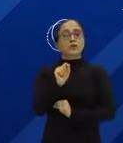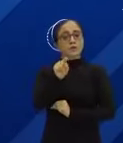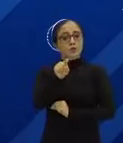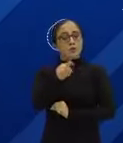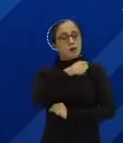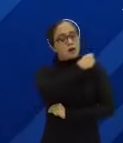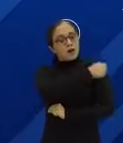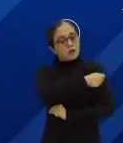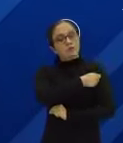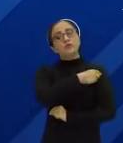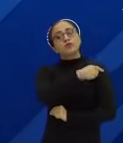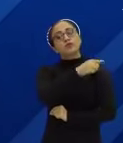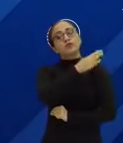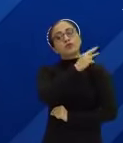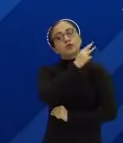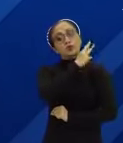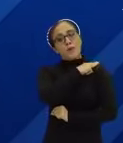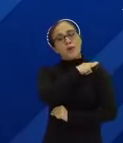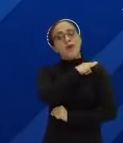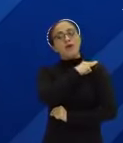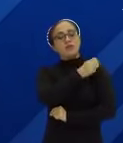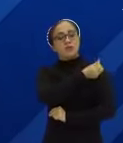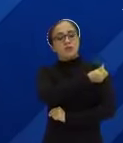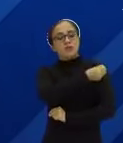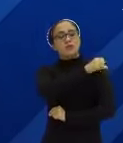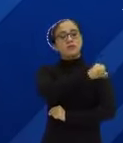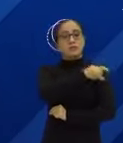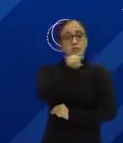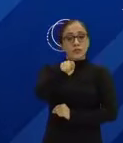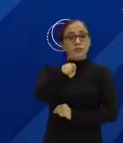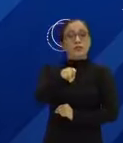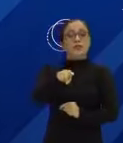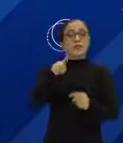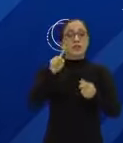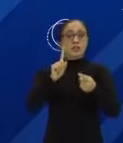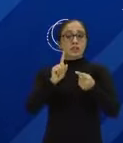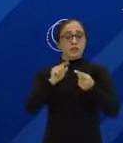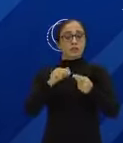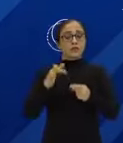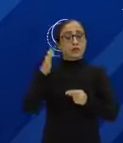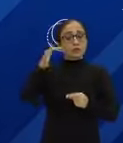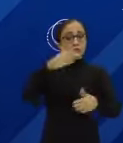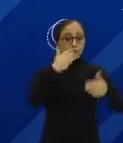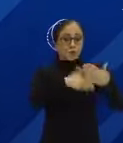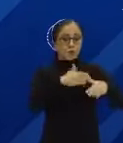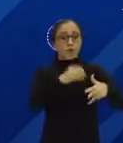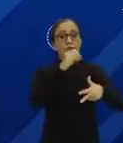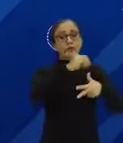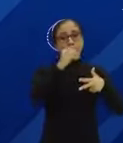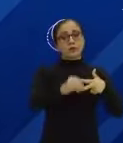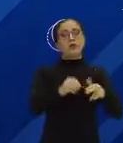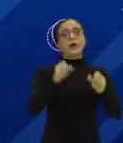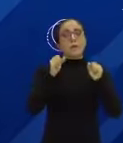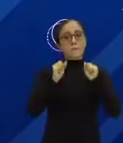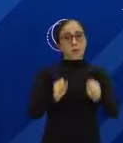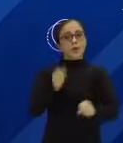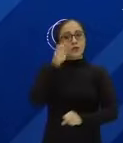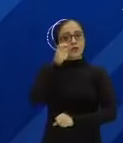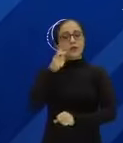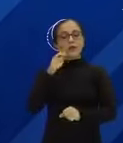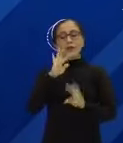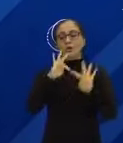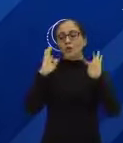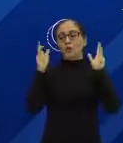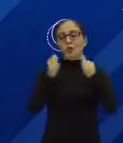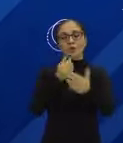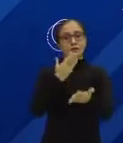fundamental, você, aluno do ensino médio, e você que vai fazer a prova do Enem, vocês podem assistir todas essas aulas. E agora, eu quero dar